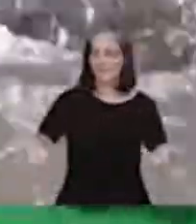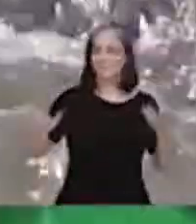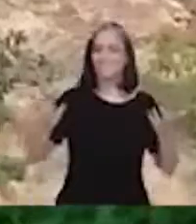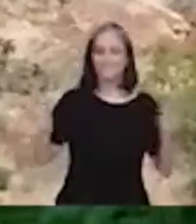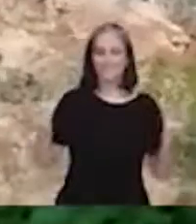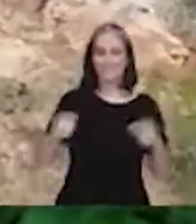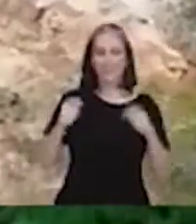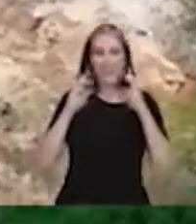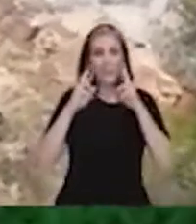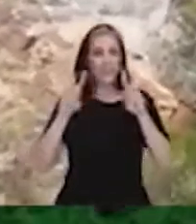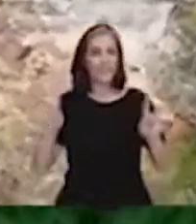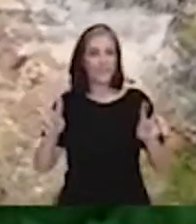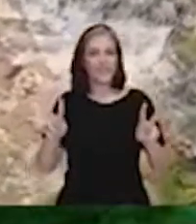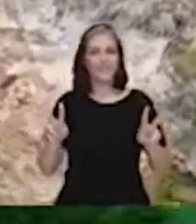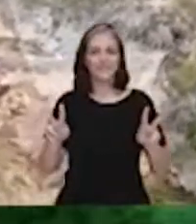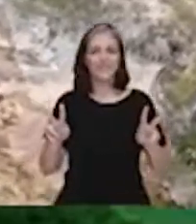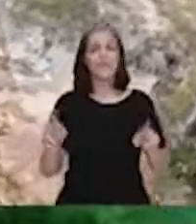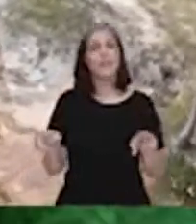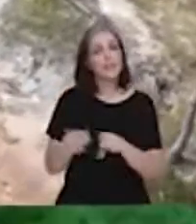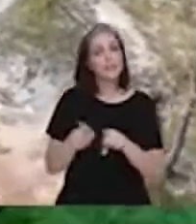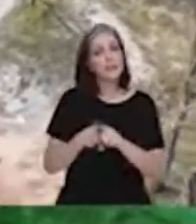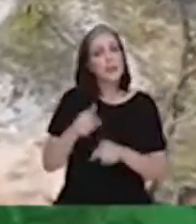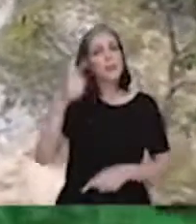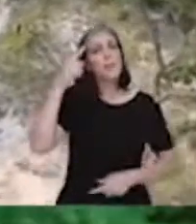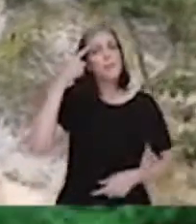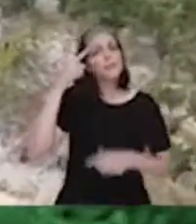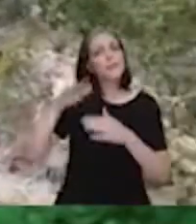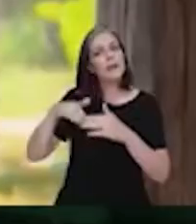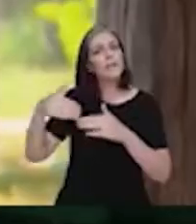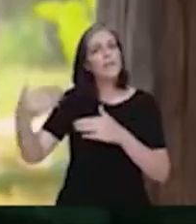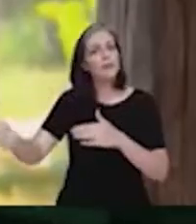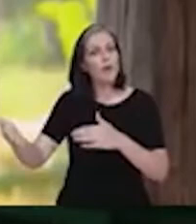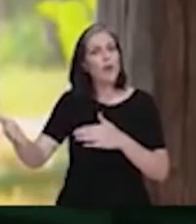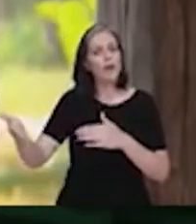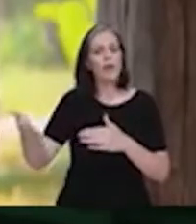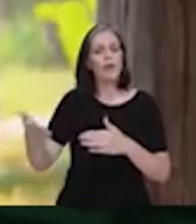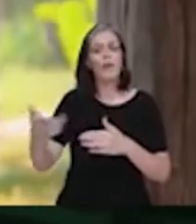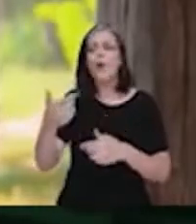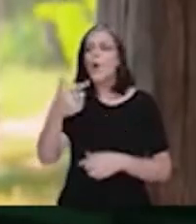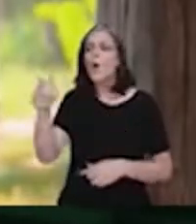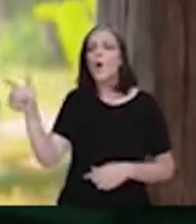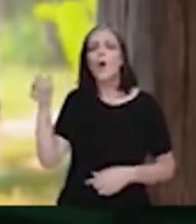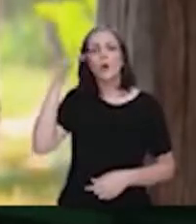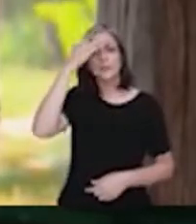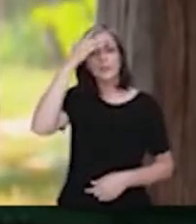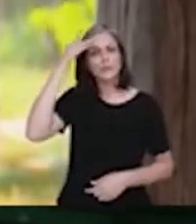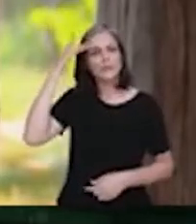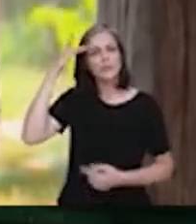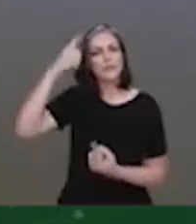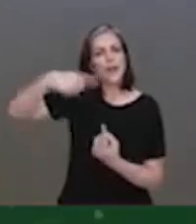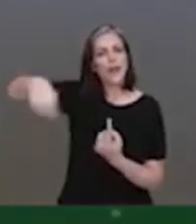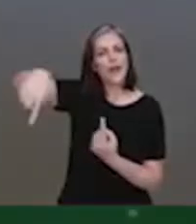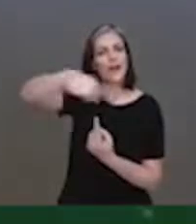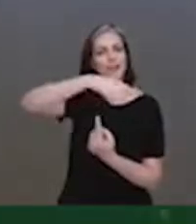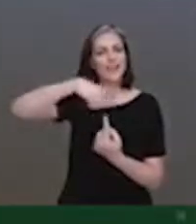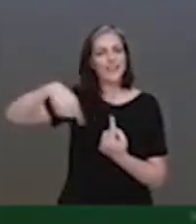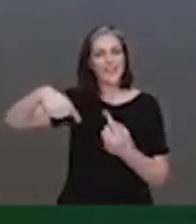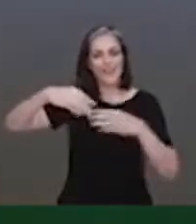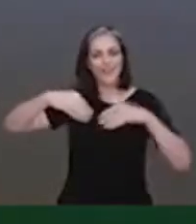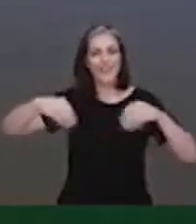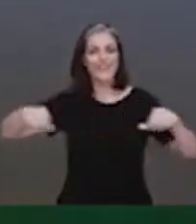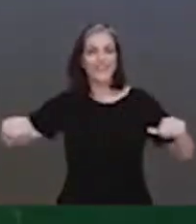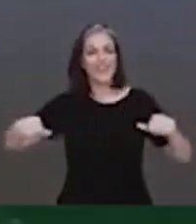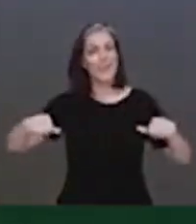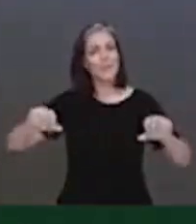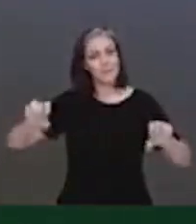se torna um pouco mais Evidente e considerar também a o que a gente propõe para as pessoas que estão para além